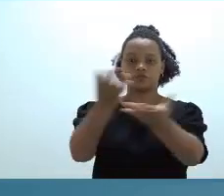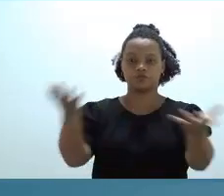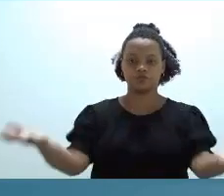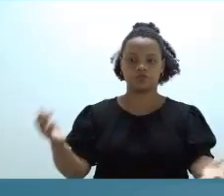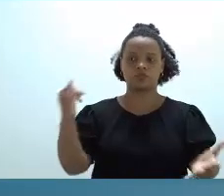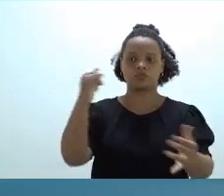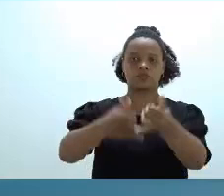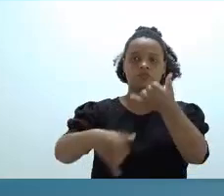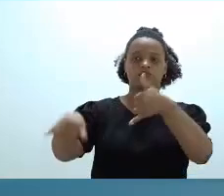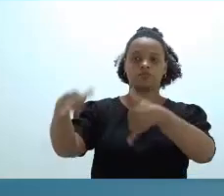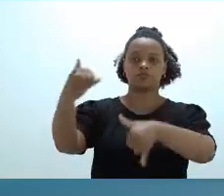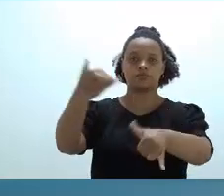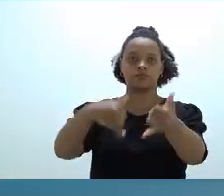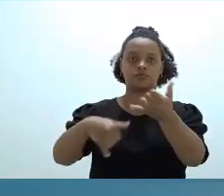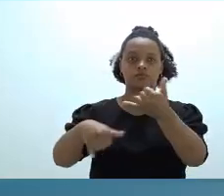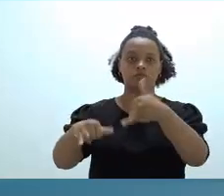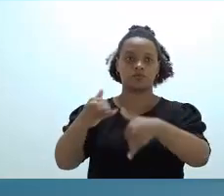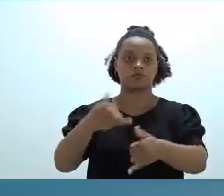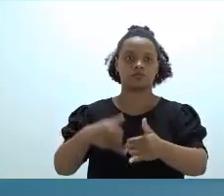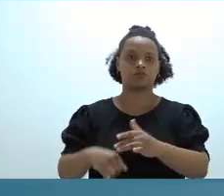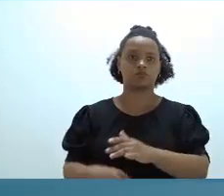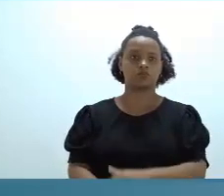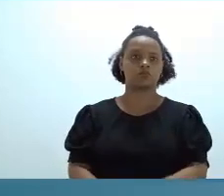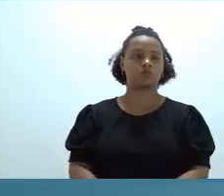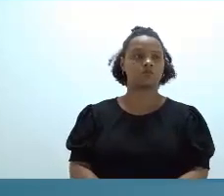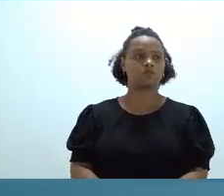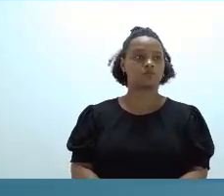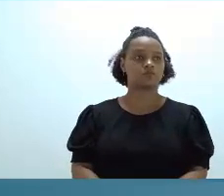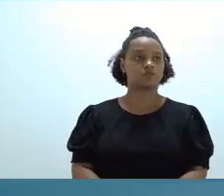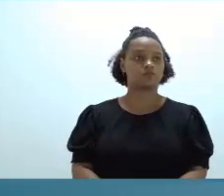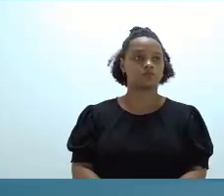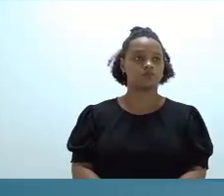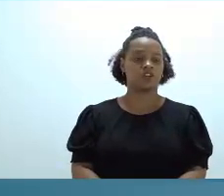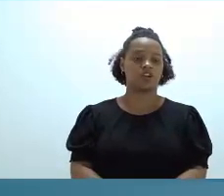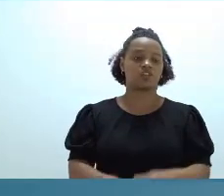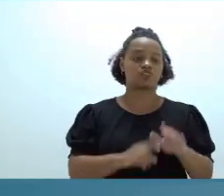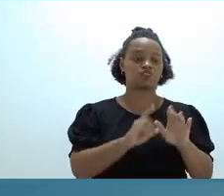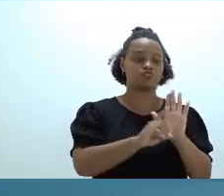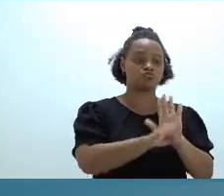e que ele existe entre público no polo passivo da demanda.